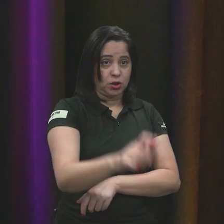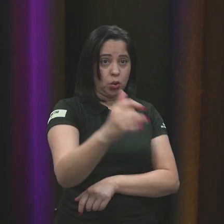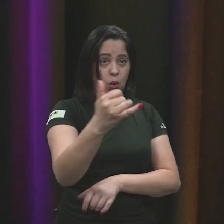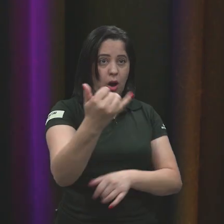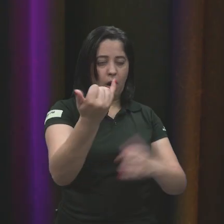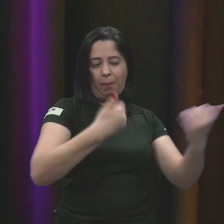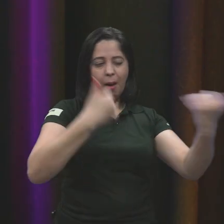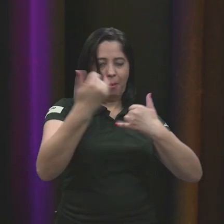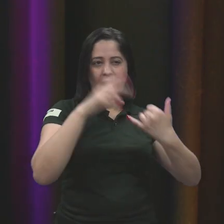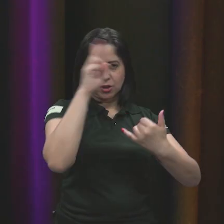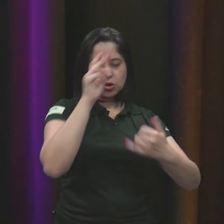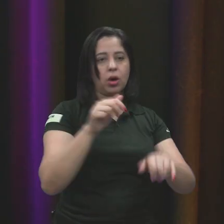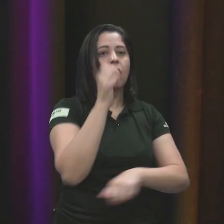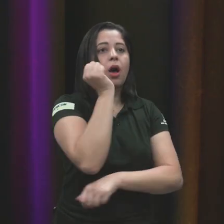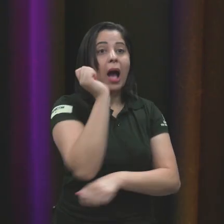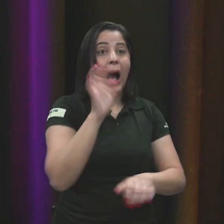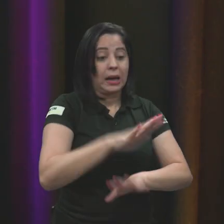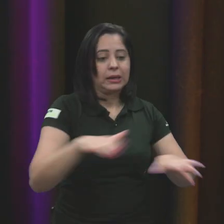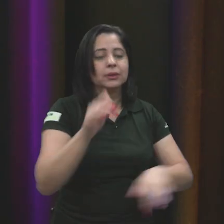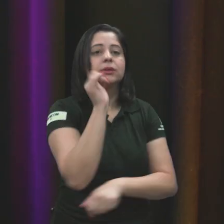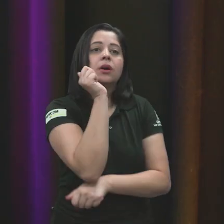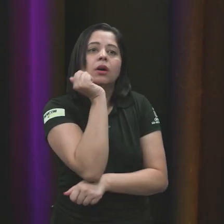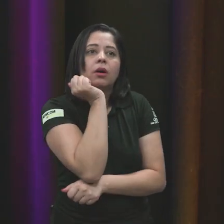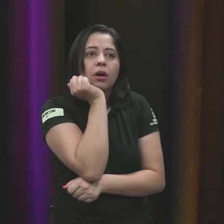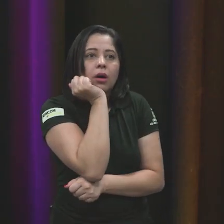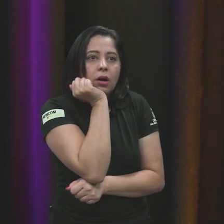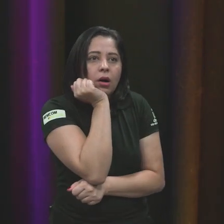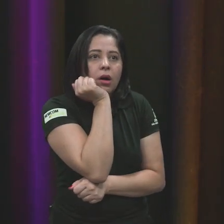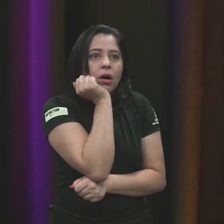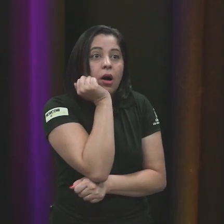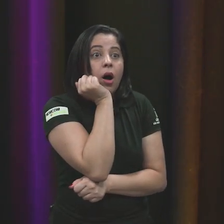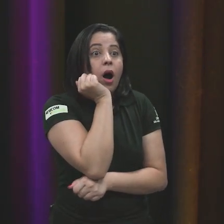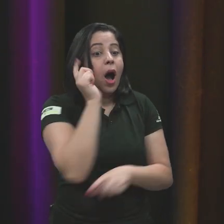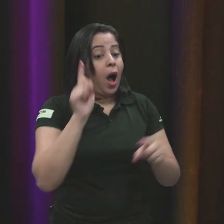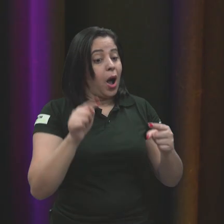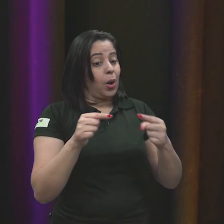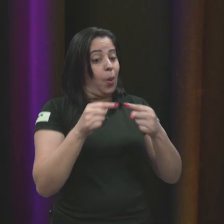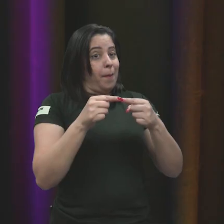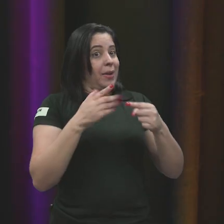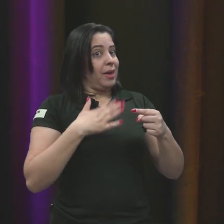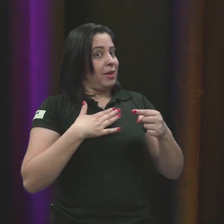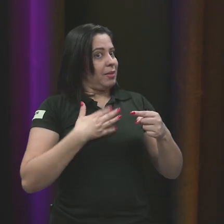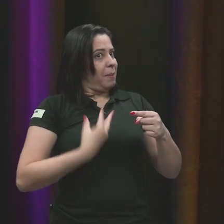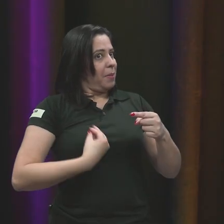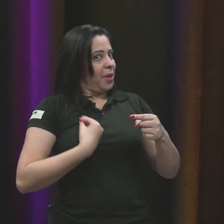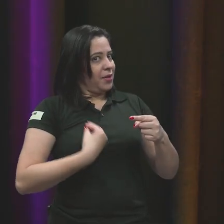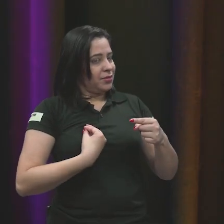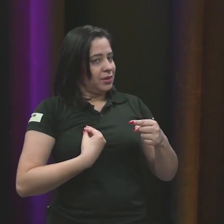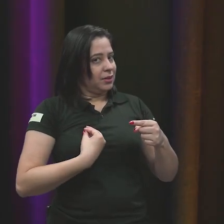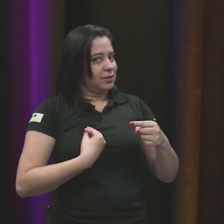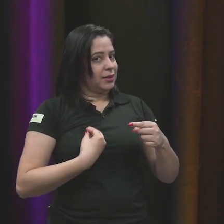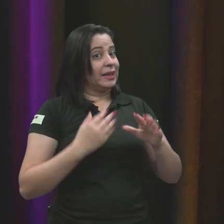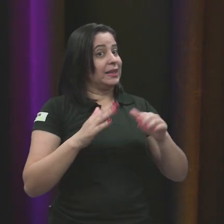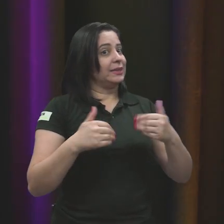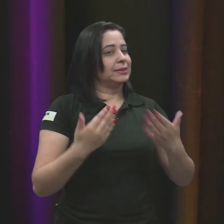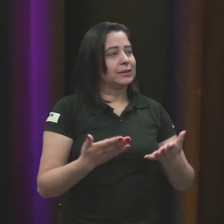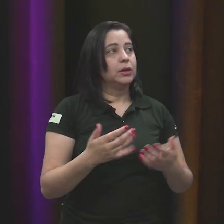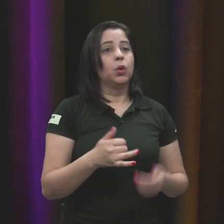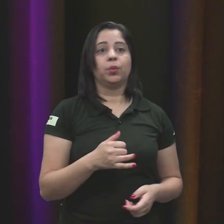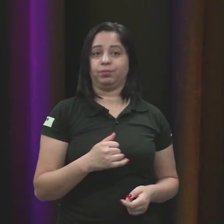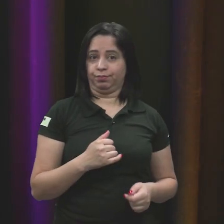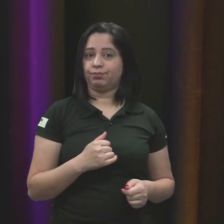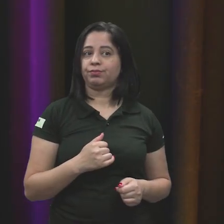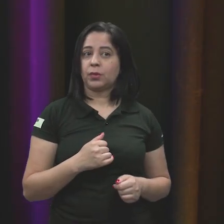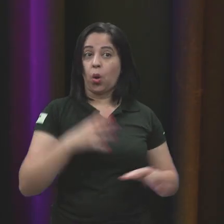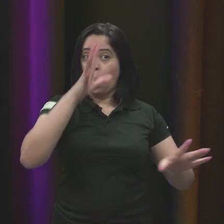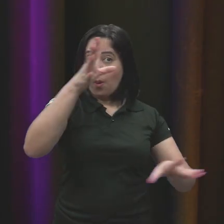personagem que seja forte, que a gente vai criar na hora de criar, que personagem que eu vou fazer? É um cachorro, mas que tipo de cachorro ele vai ser, né? Ele